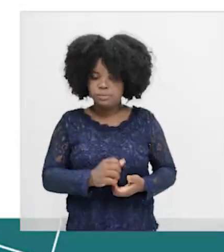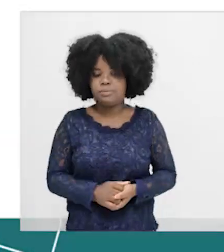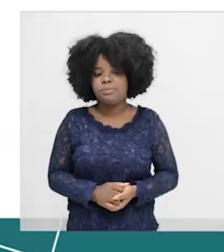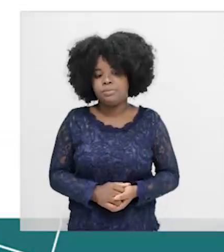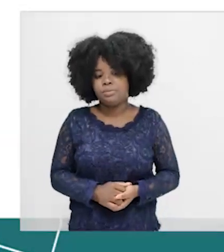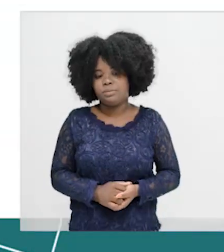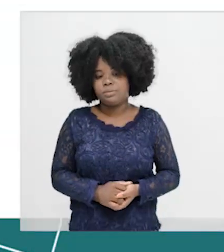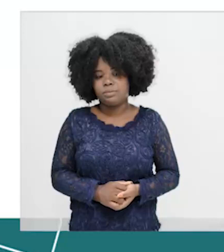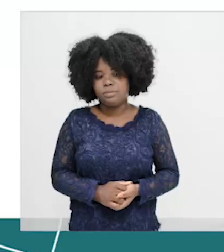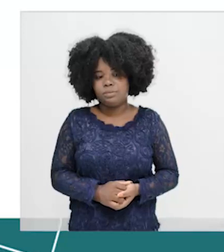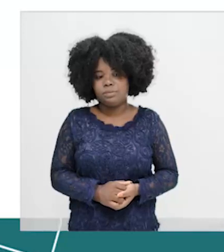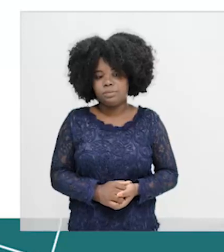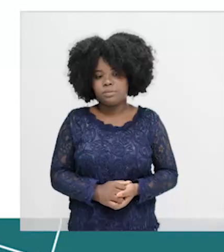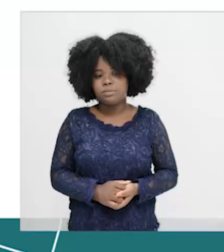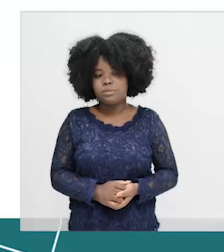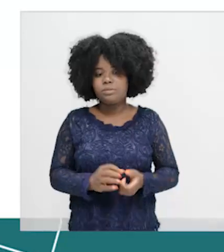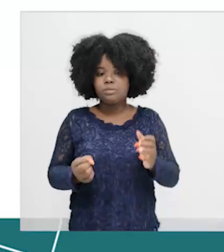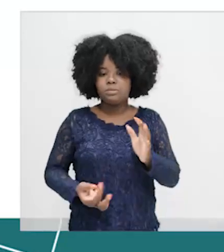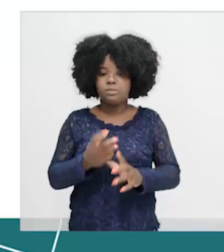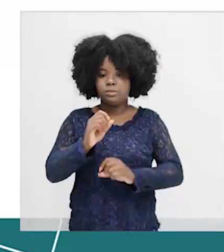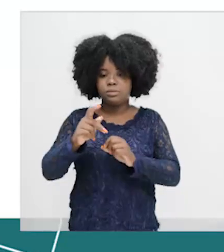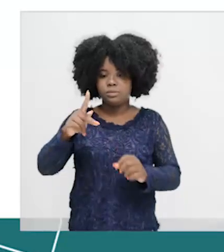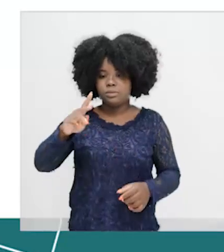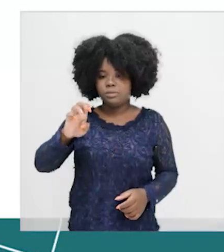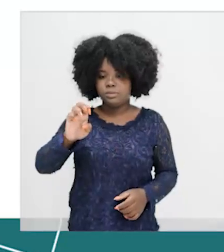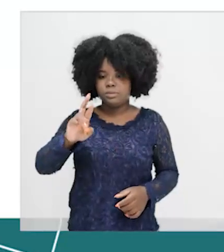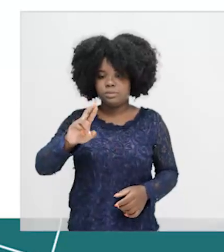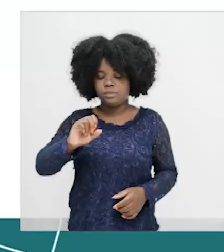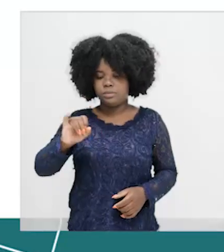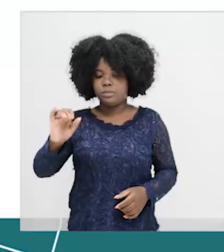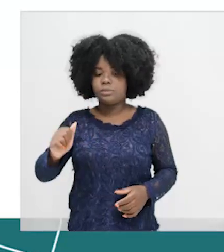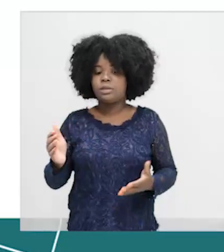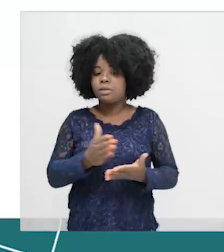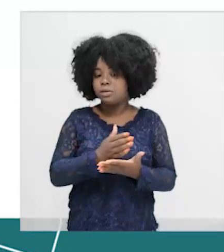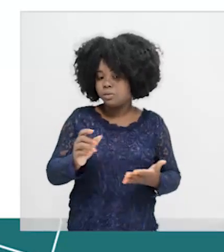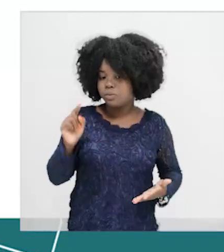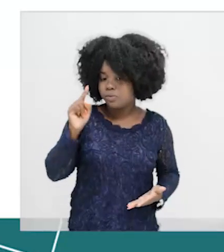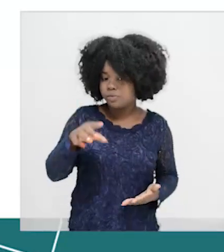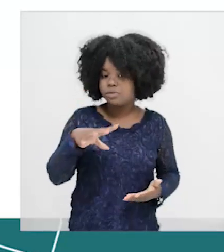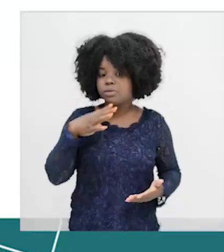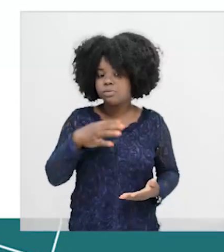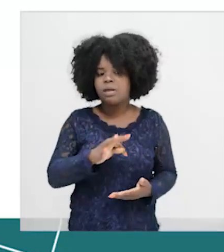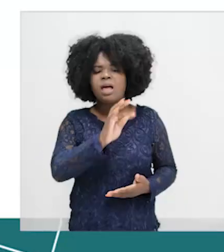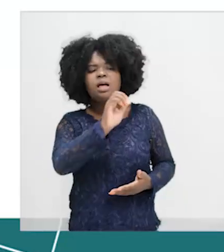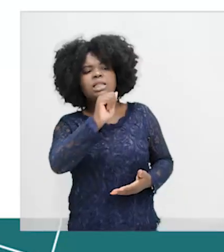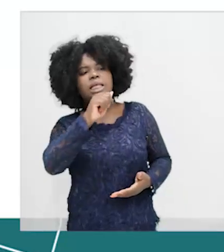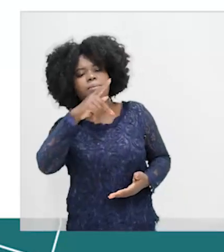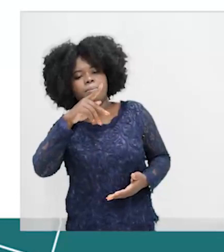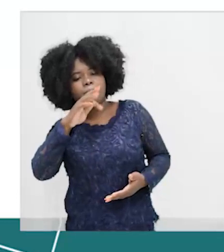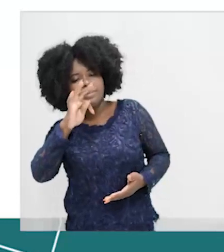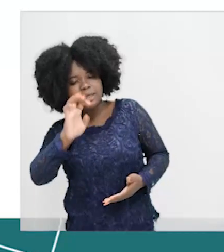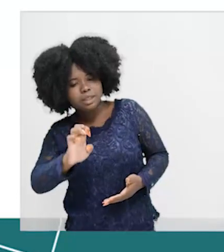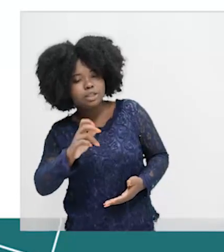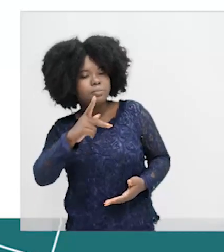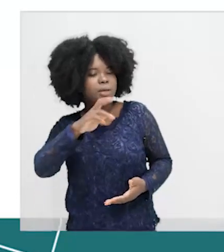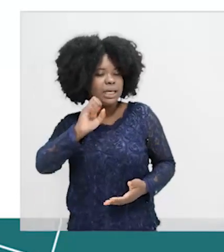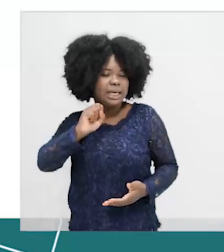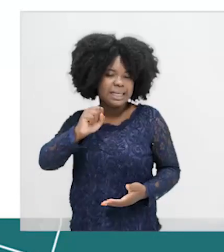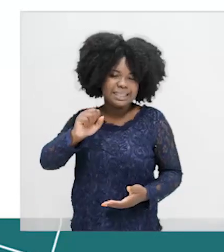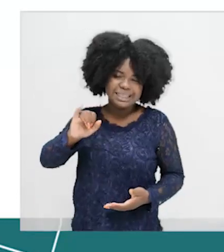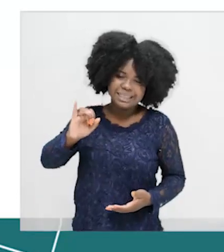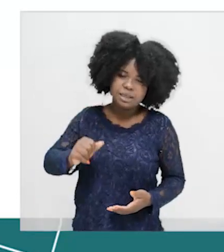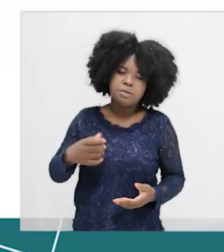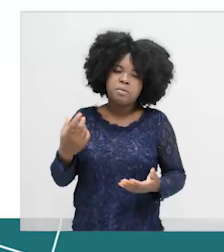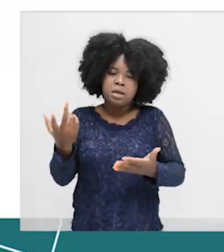A maioria deles são originados da Pérsia, e aí daí alguns de vocês já ouviram isso. Um tapete persa, por quê? Porque ele é muito